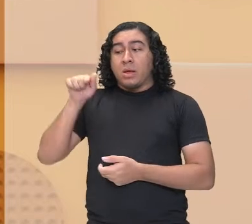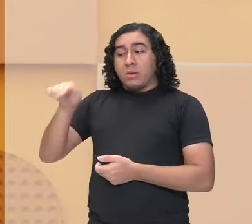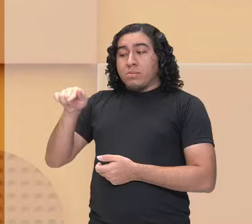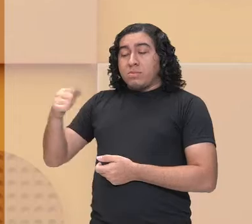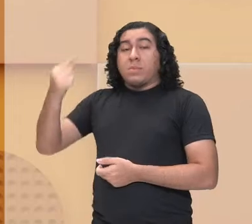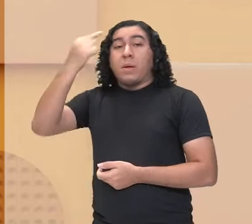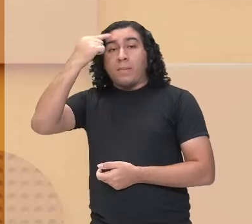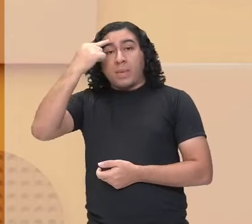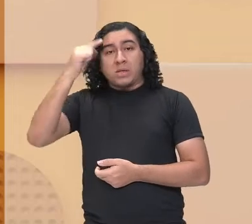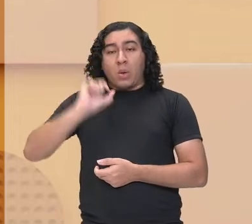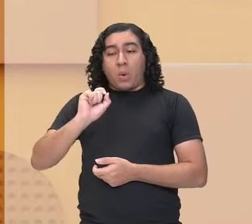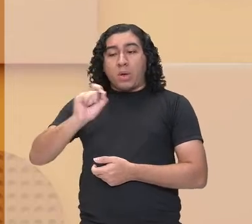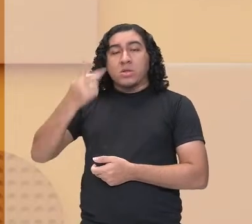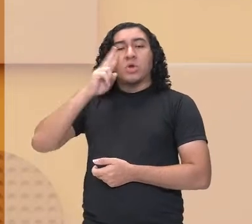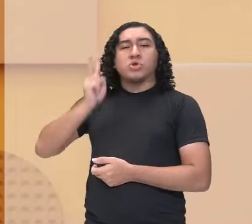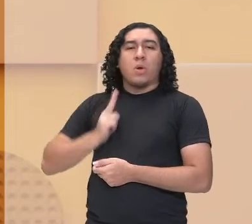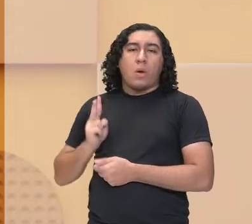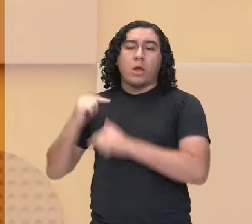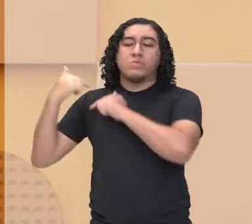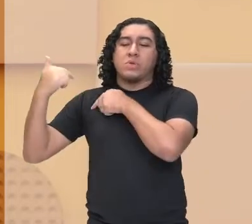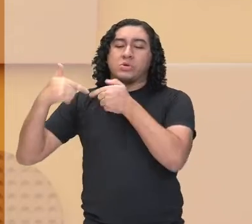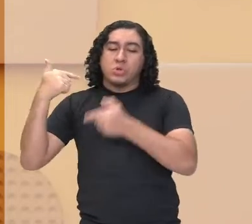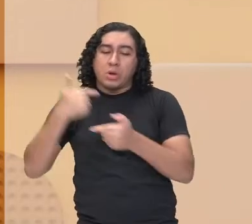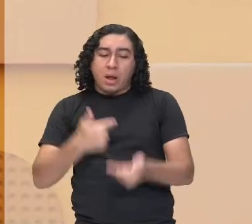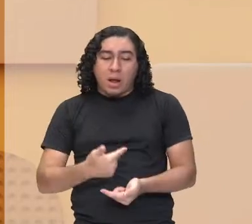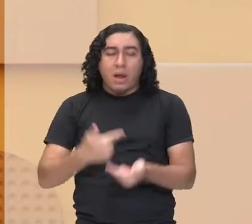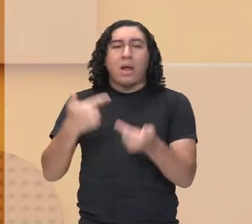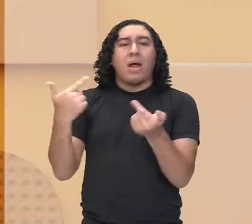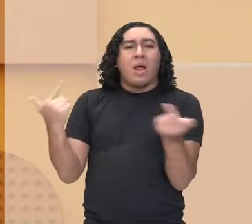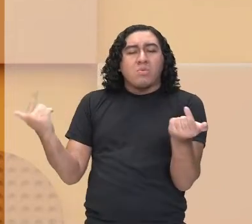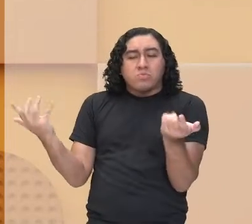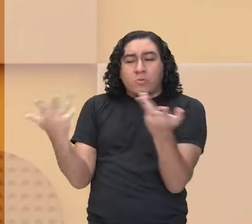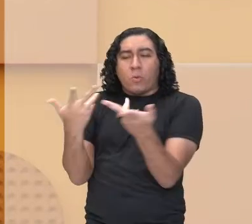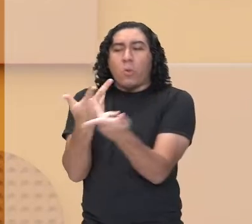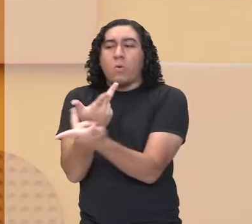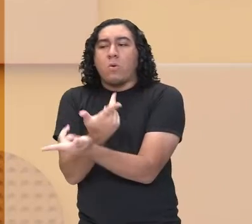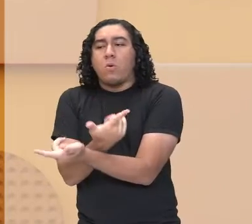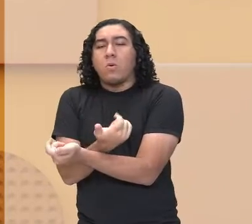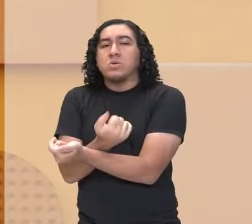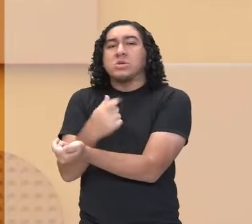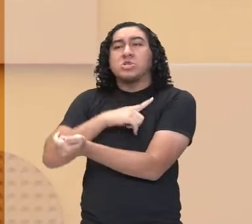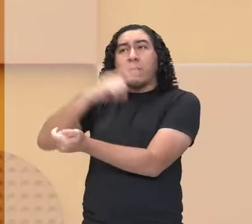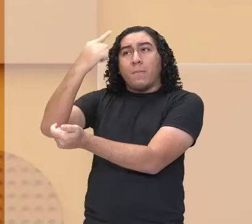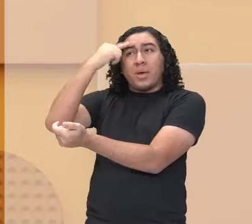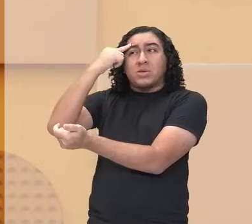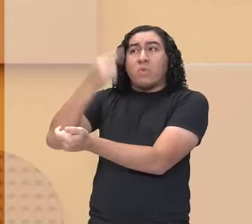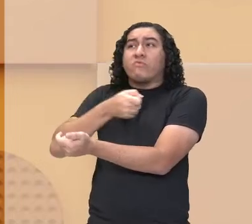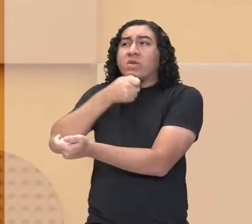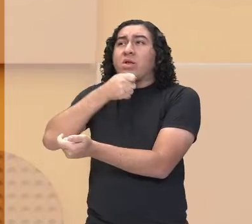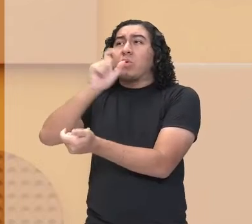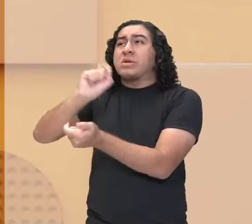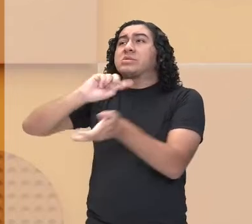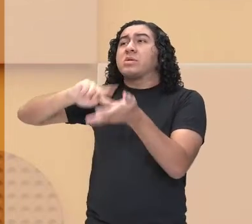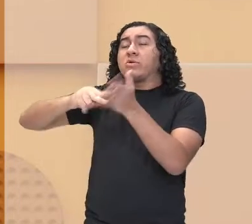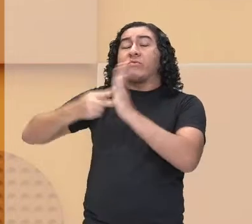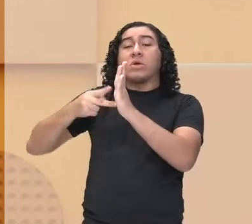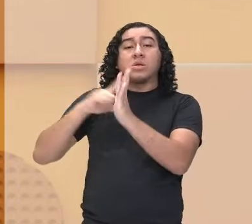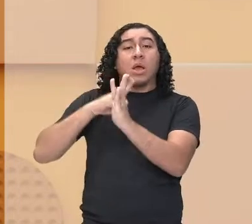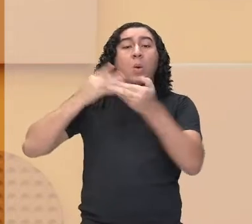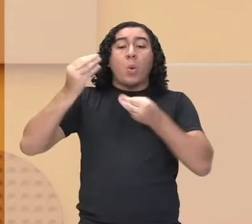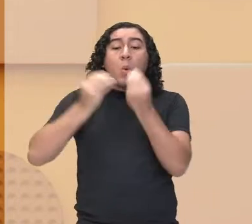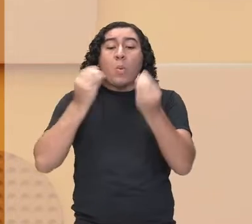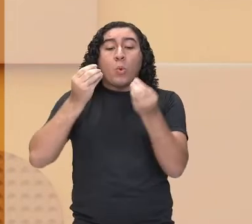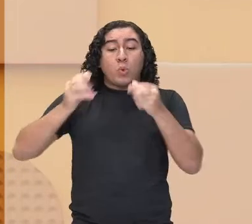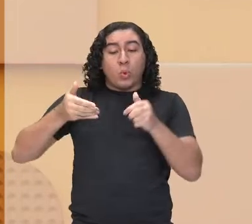como uma história tradicional, como história rica, viam ali o velho mundo, o berço da civilização, o berço